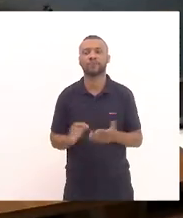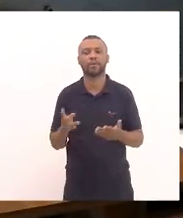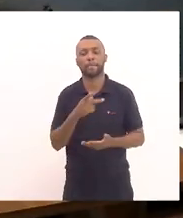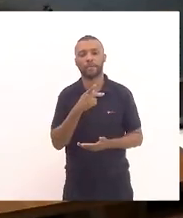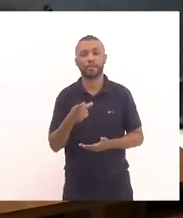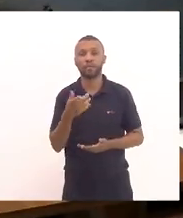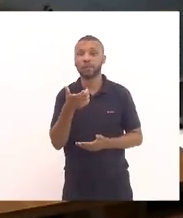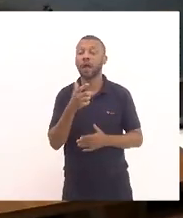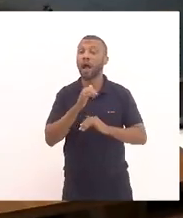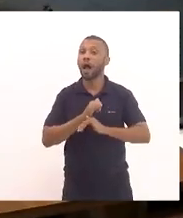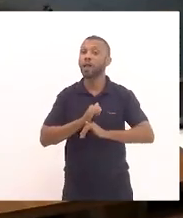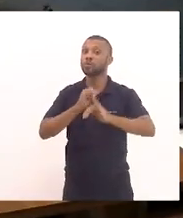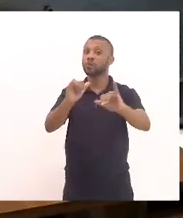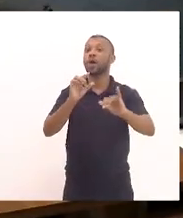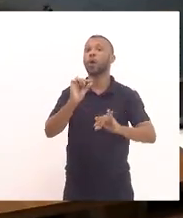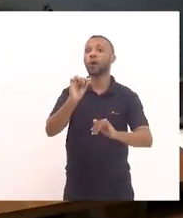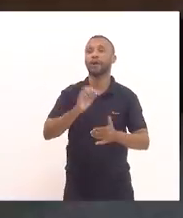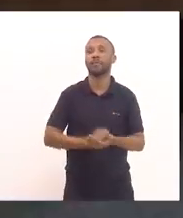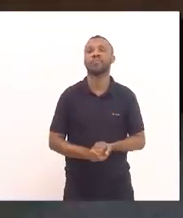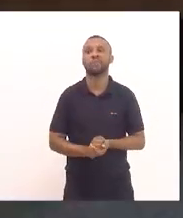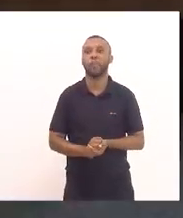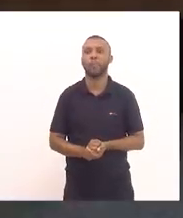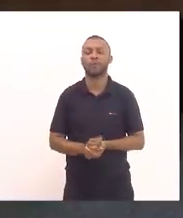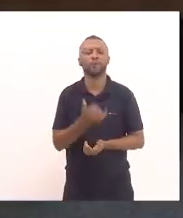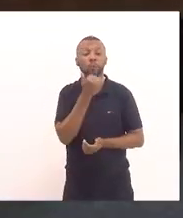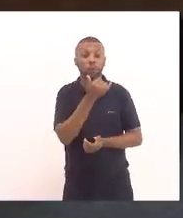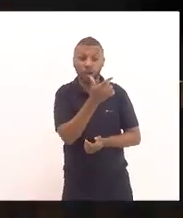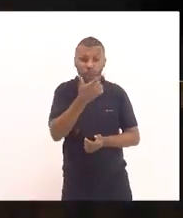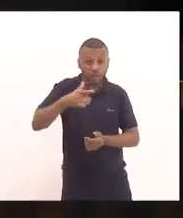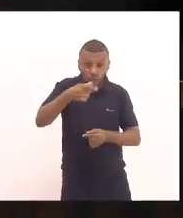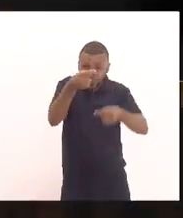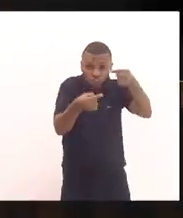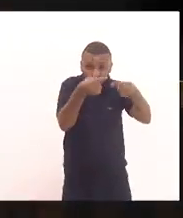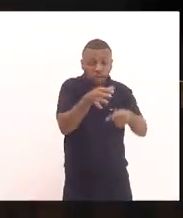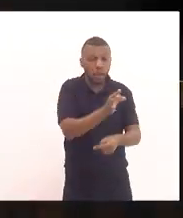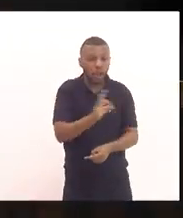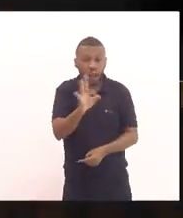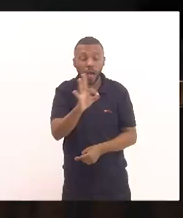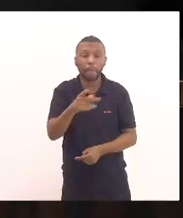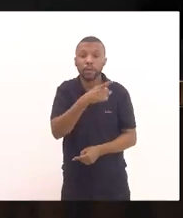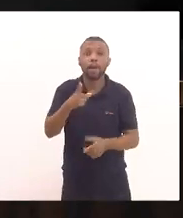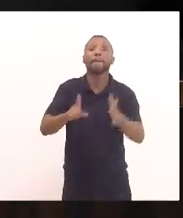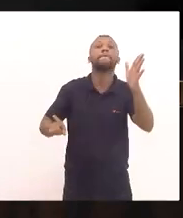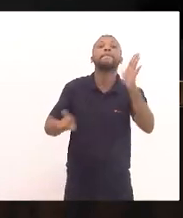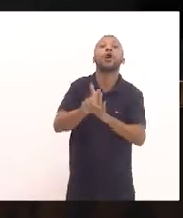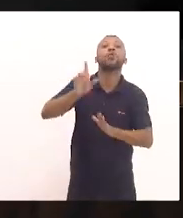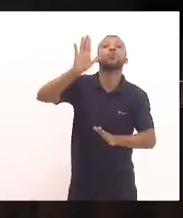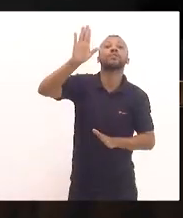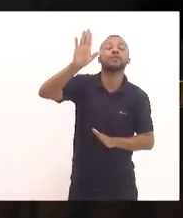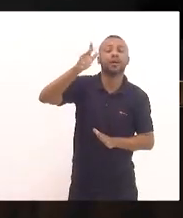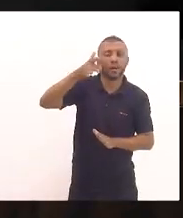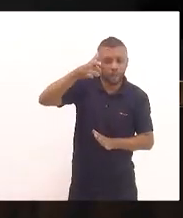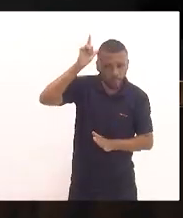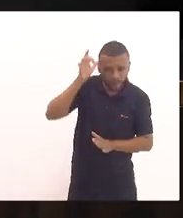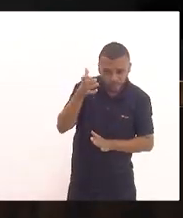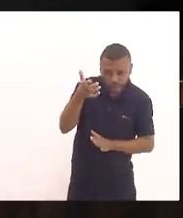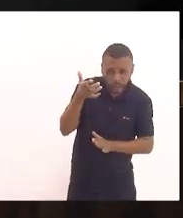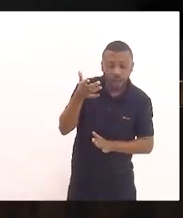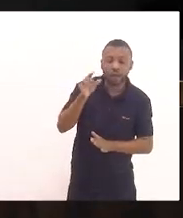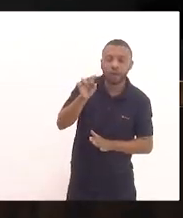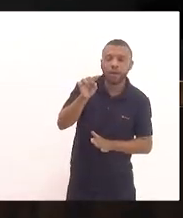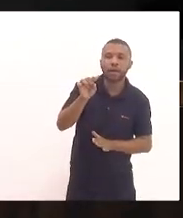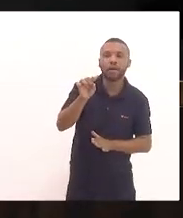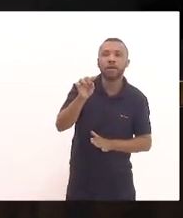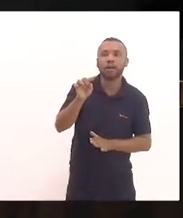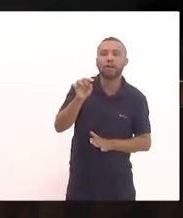queria anunciar em relação... Então, não havendo quem queira discutir, a presidência pergunta, deputado Luiz Paulo, que